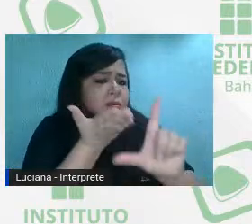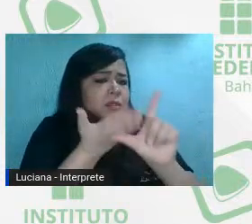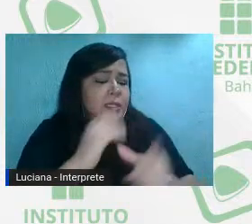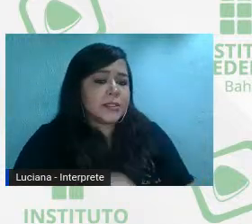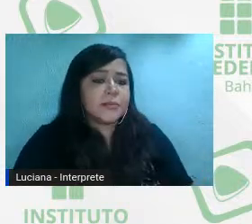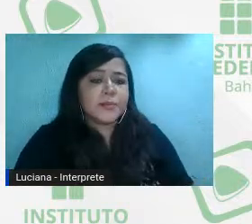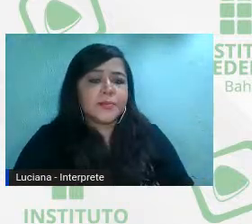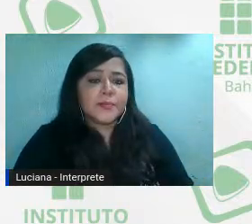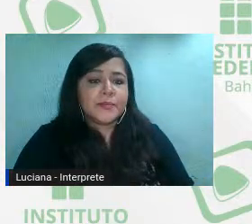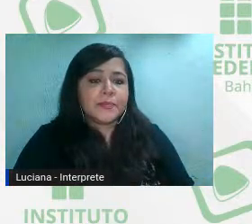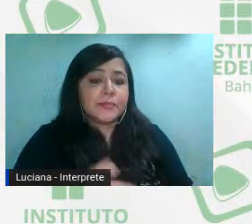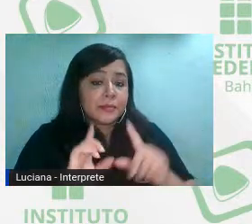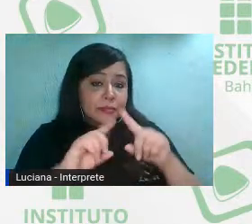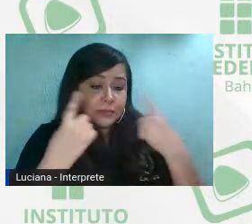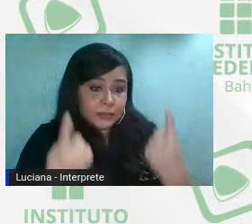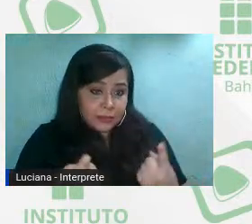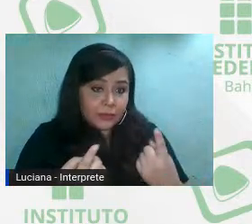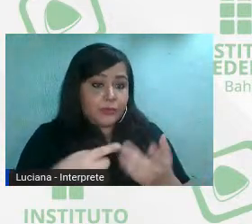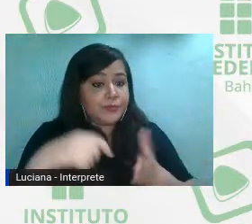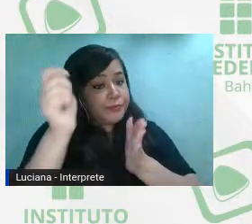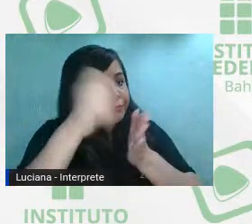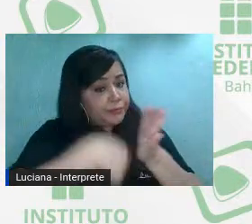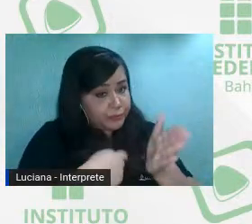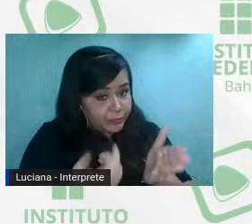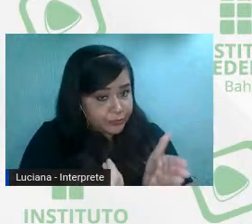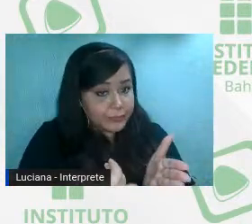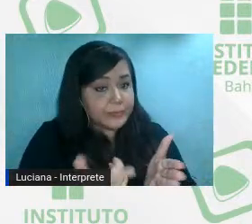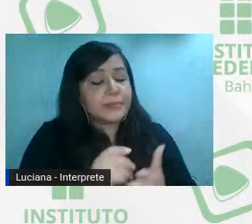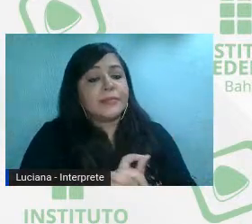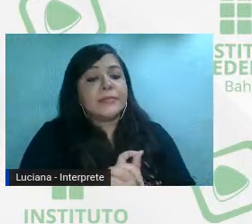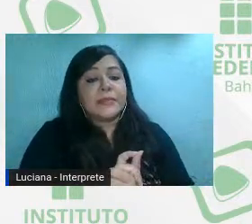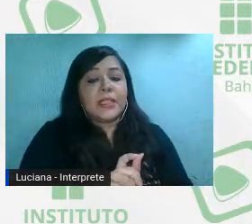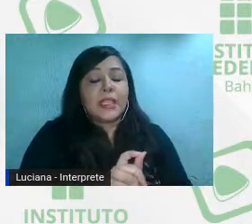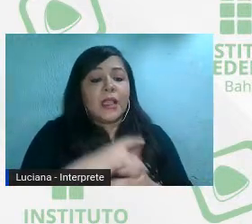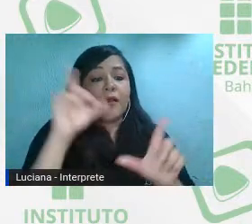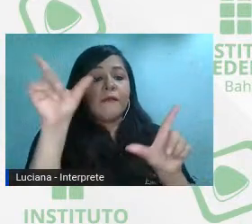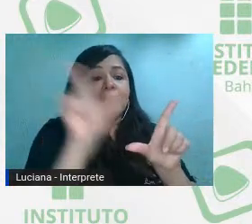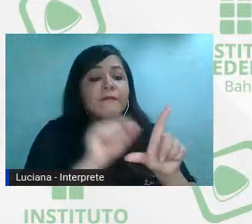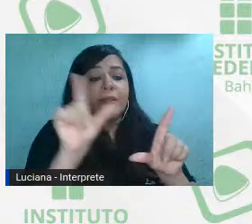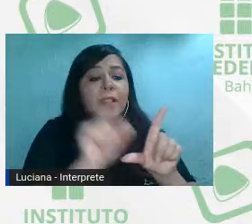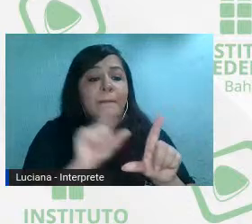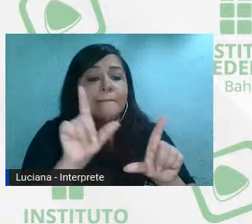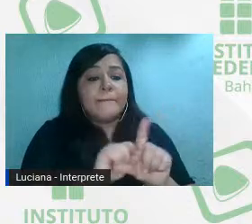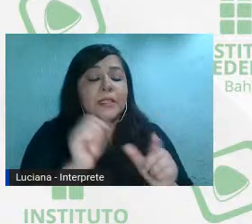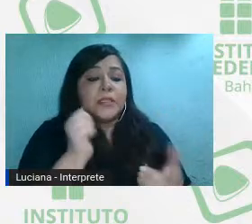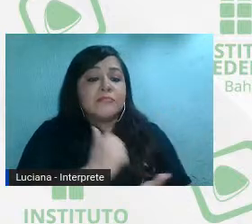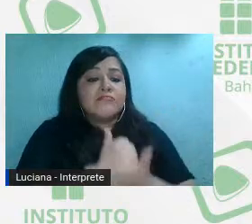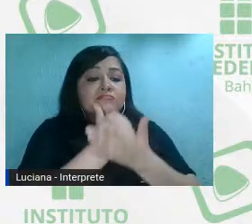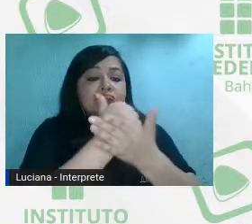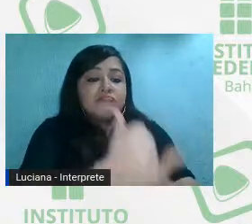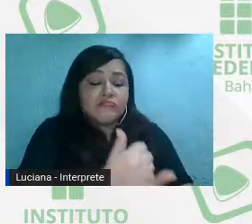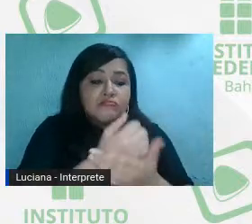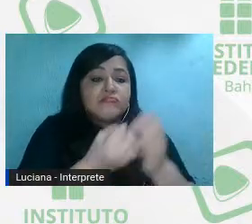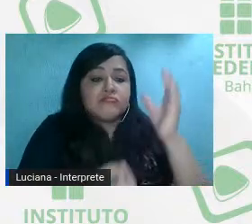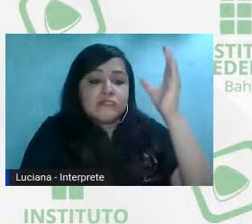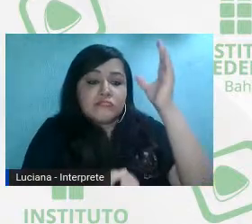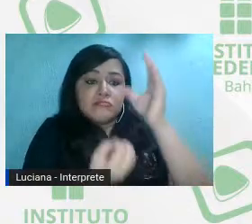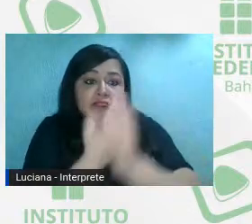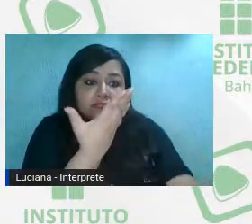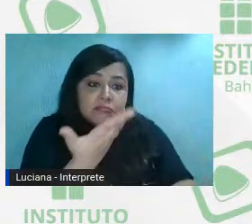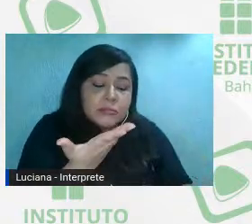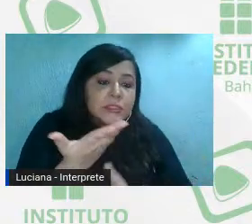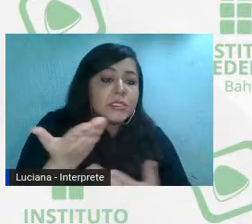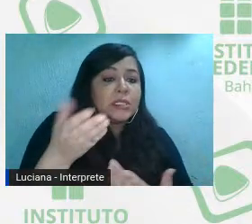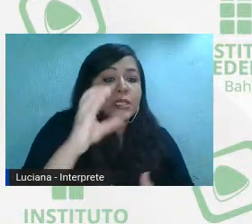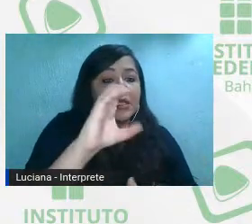Então, uma rúbrica ou rubrica é uma ferramenta que nos auxilia na criação de critérios